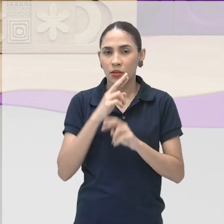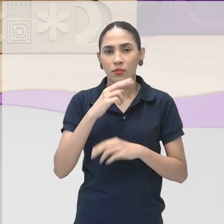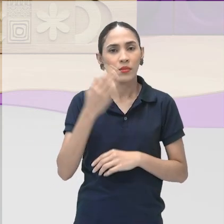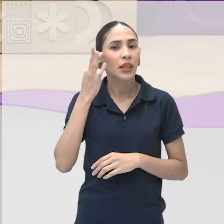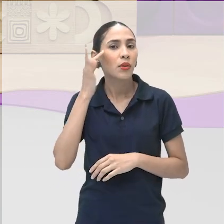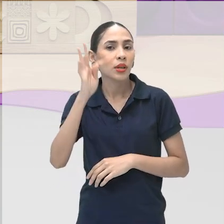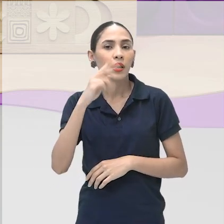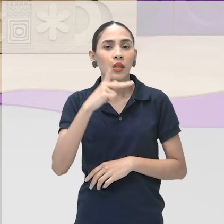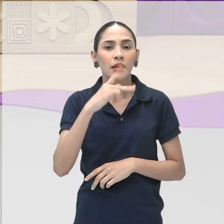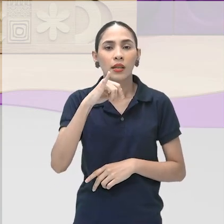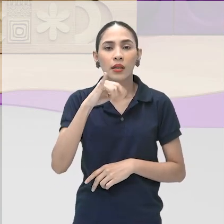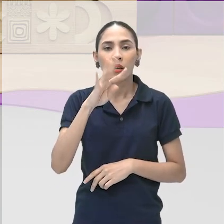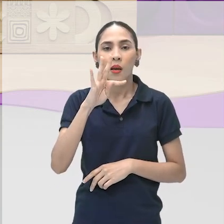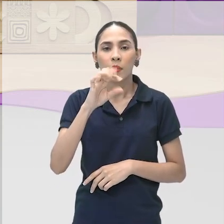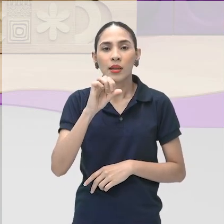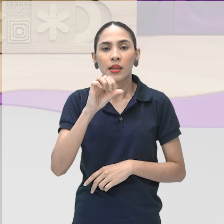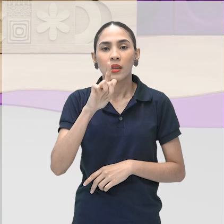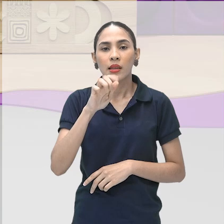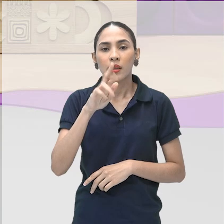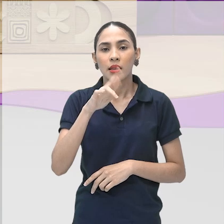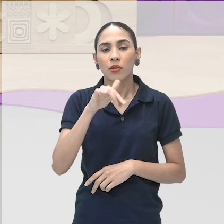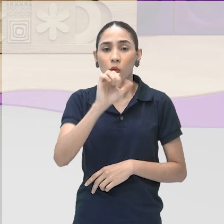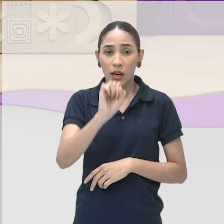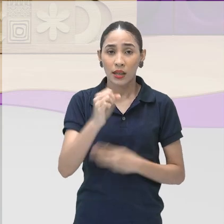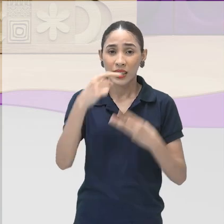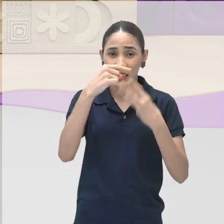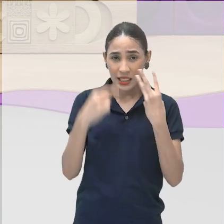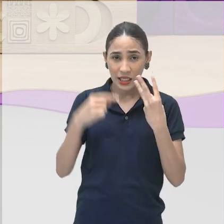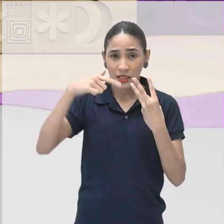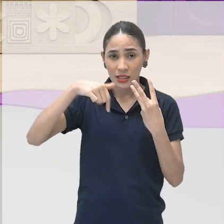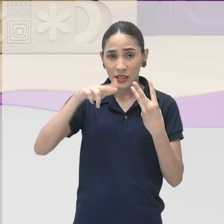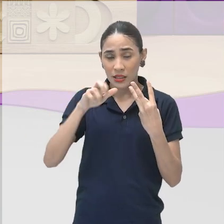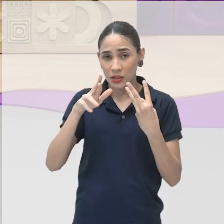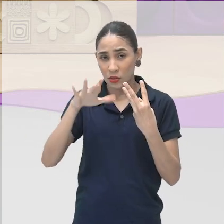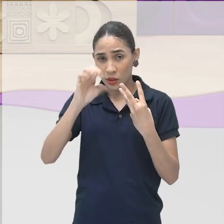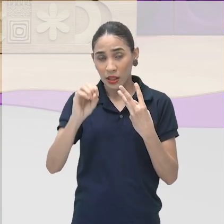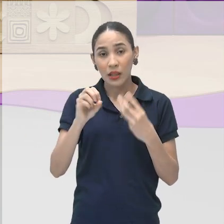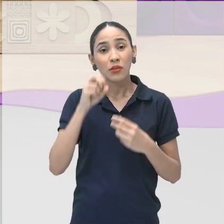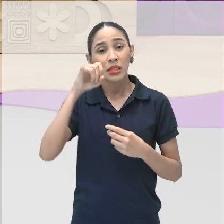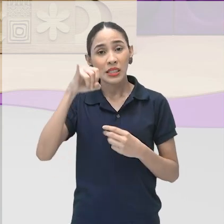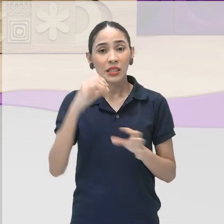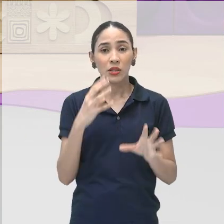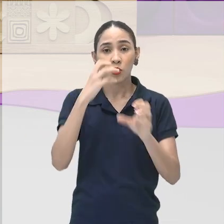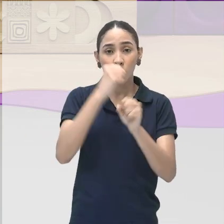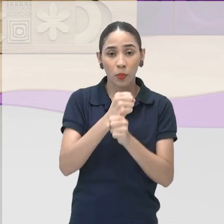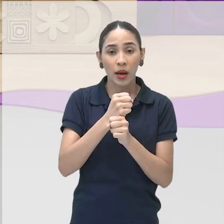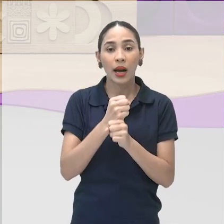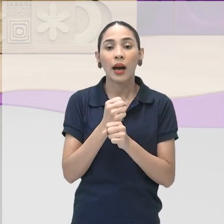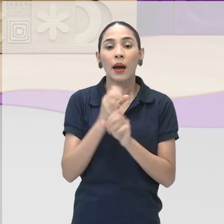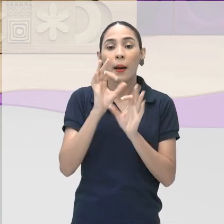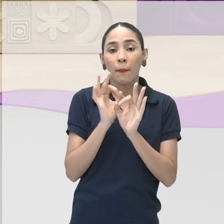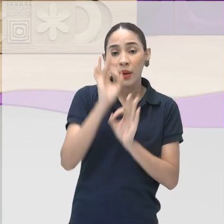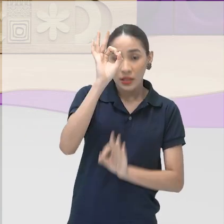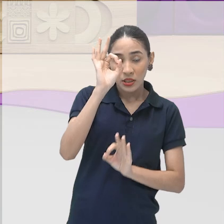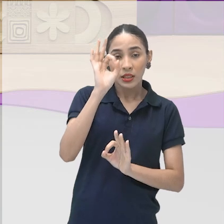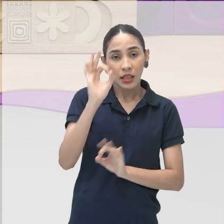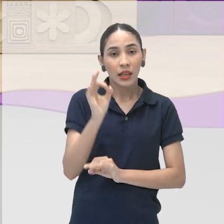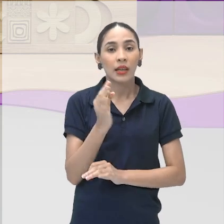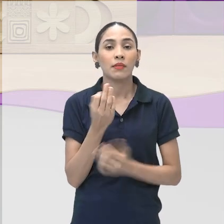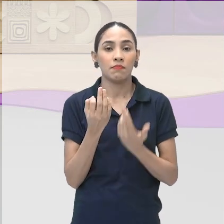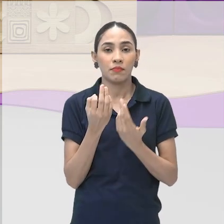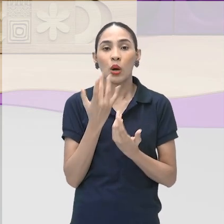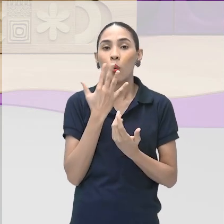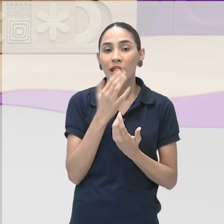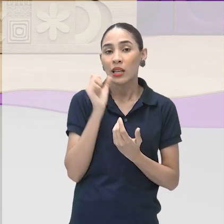de Pitágoras com esses 3 quadrados? Vejam, se eu somar a medida do quadrado azul, que é 9, com